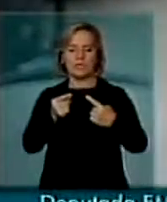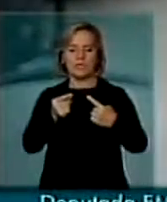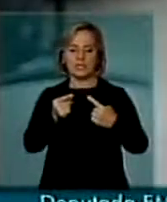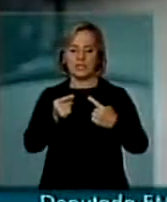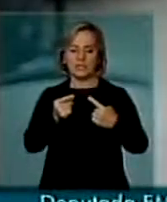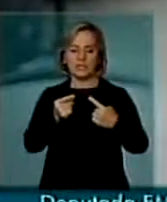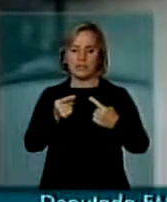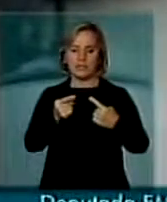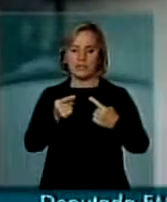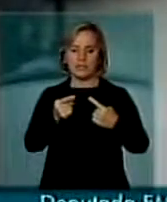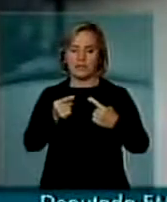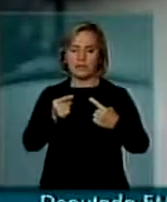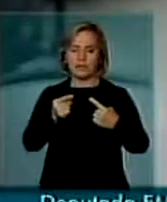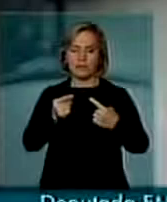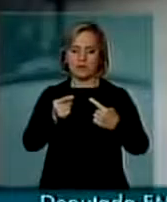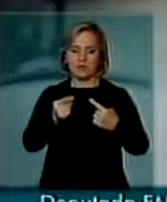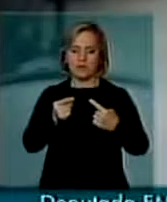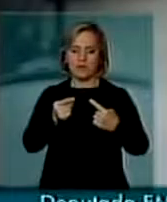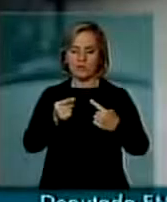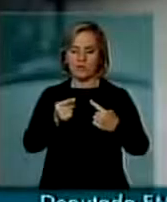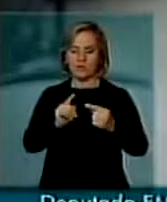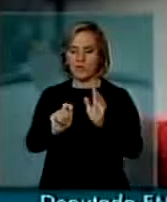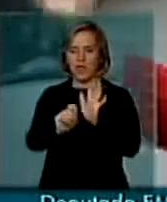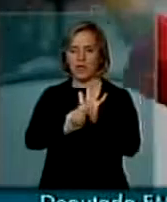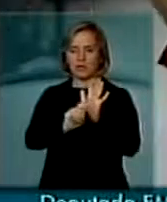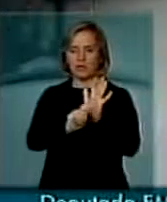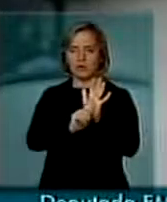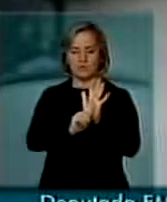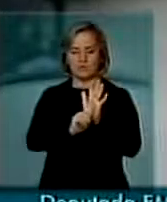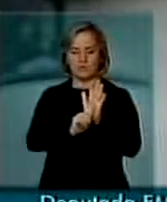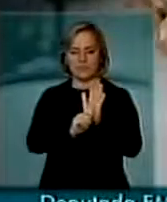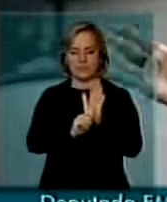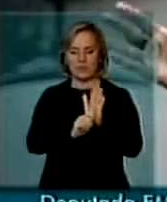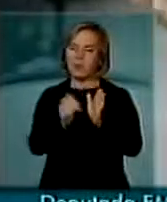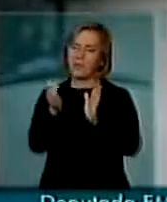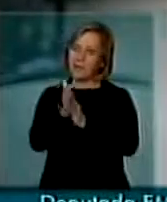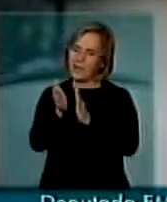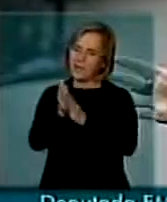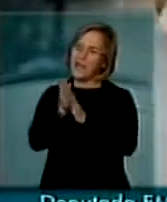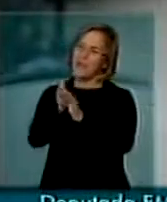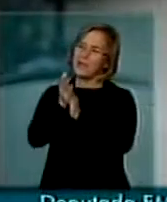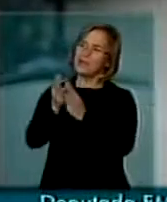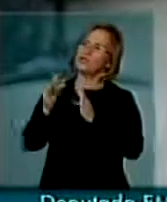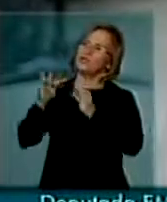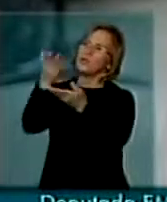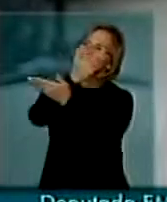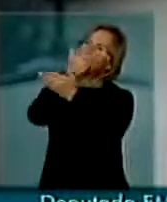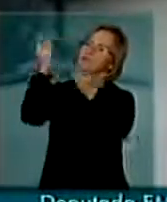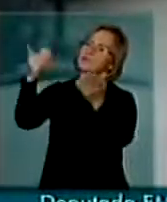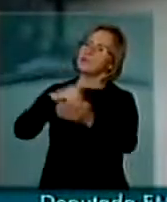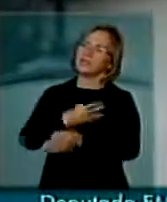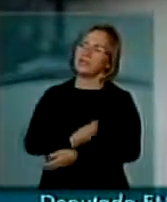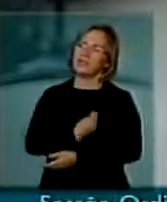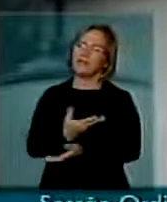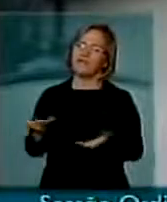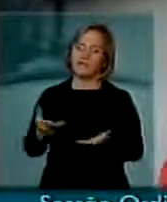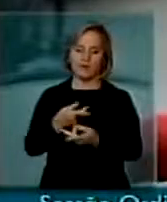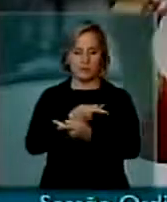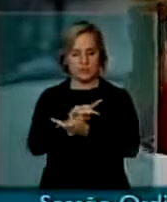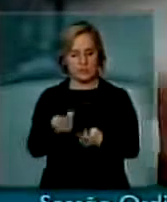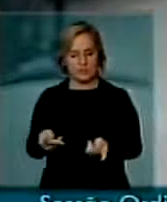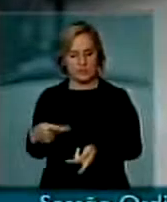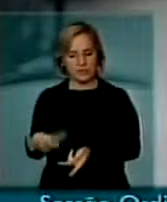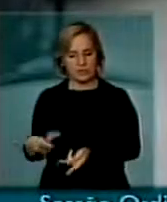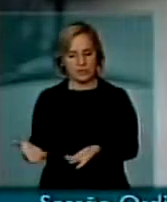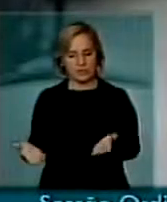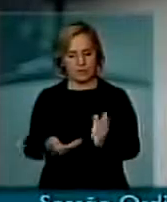inúmeras famílias e a jovens, que é a questão da droga. Parabéns e cumprimentos a estes jovens e estas crianças que nos visitam, e que a